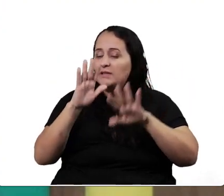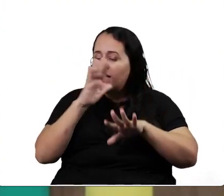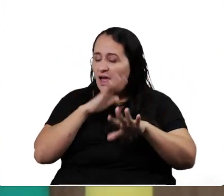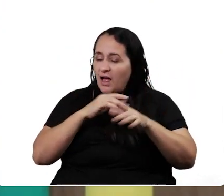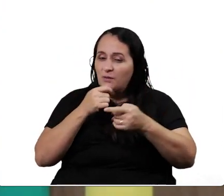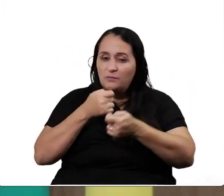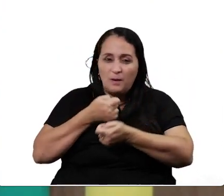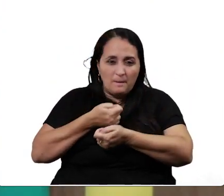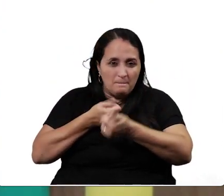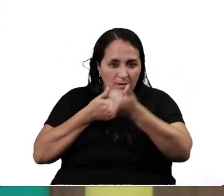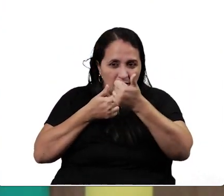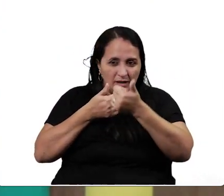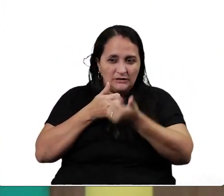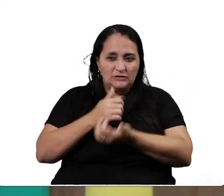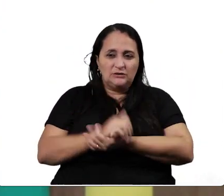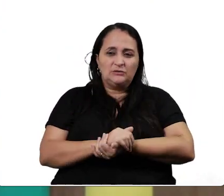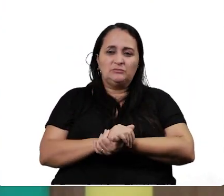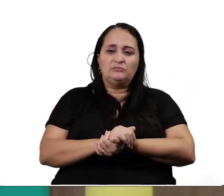pegadinha.